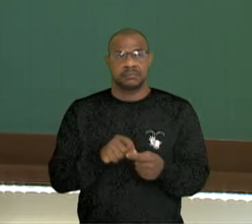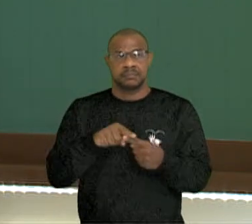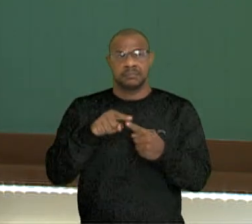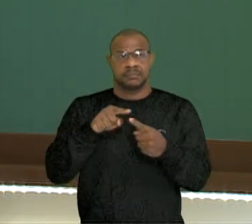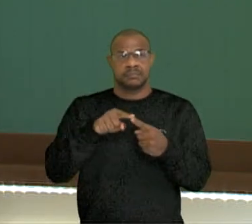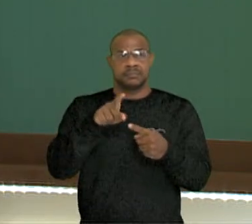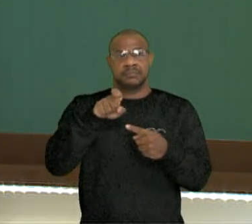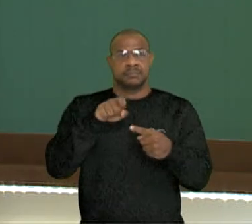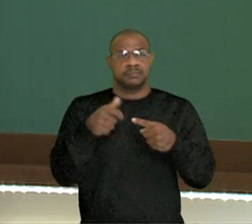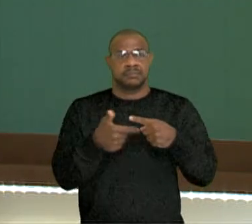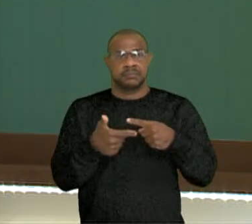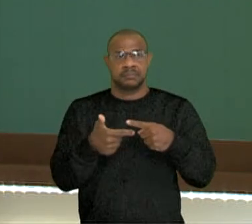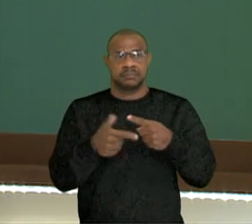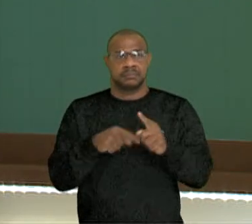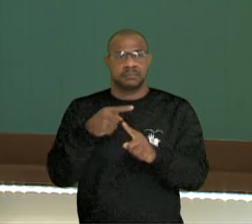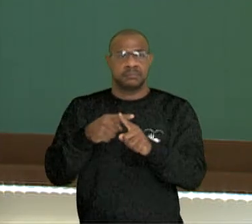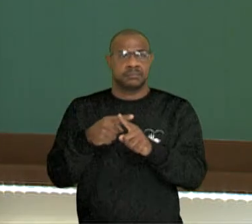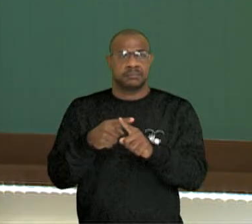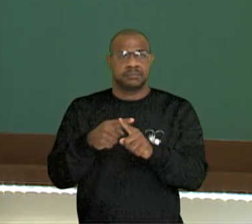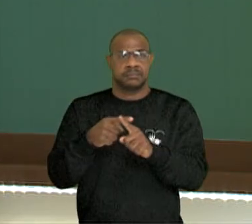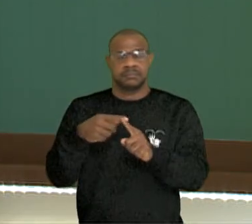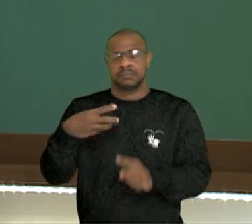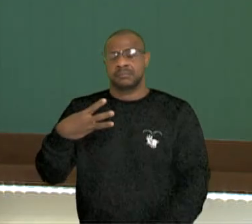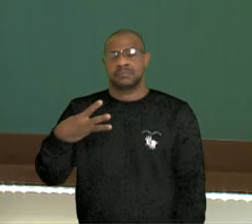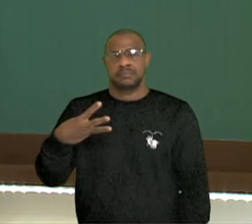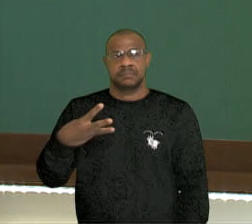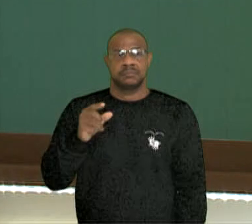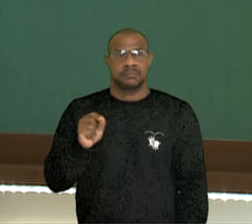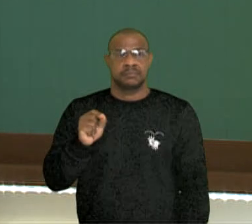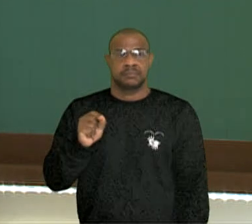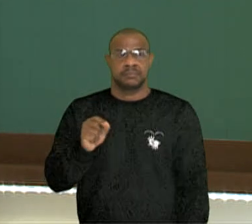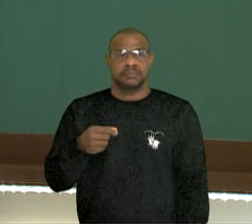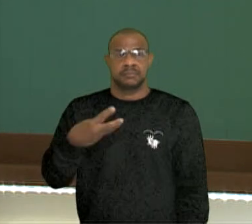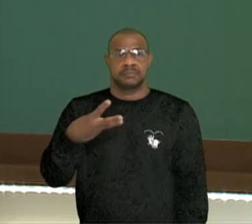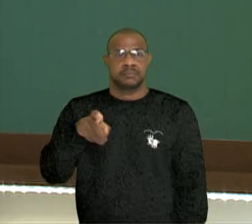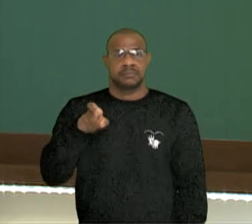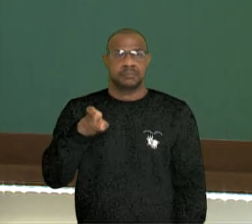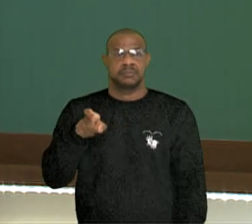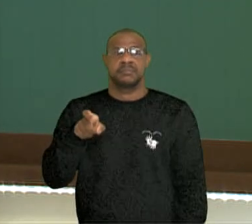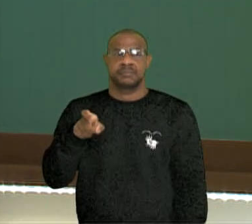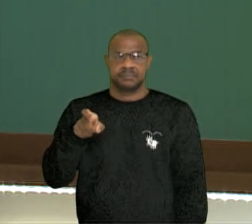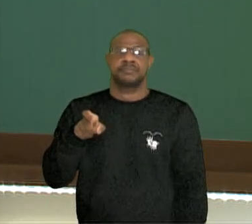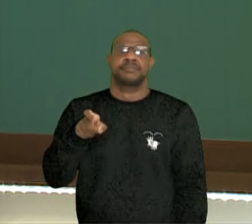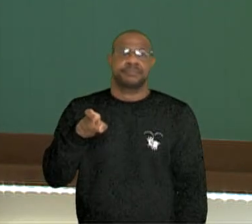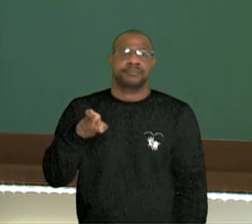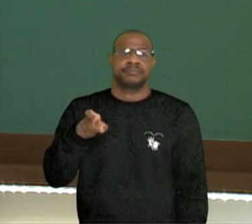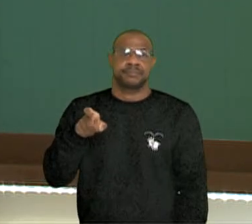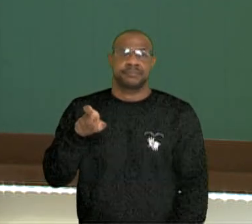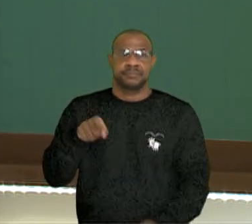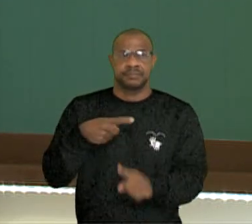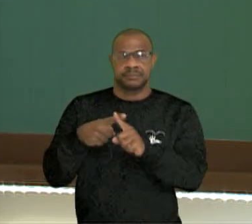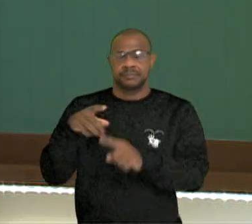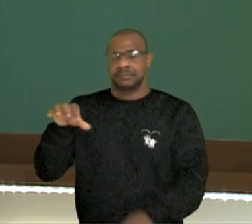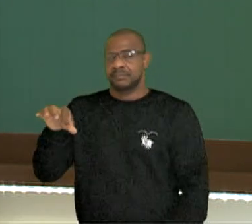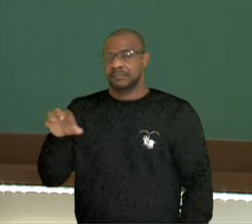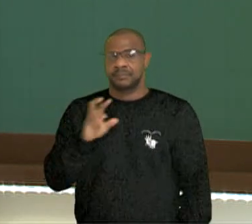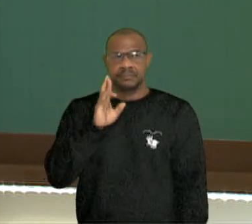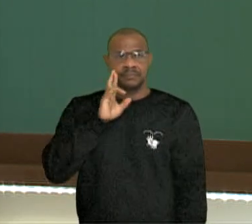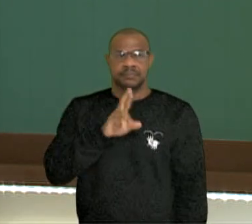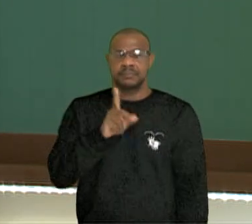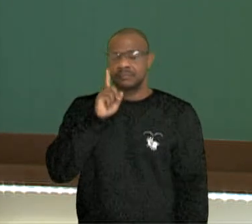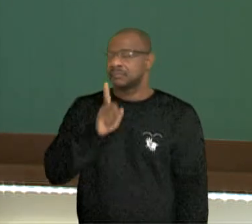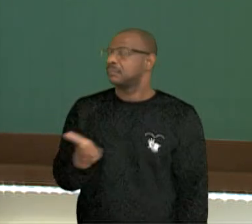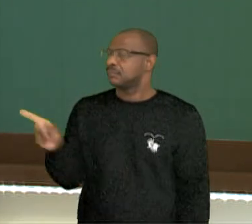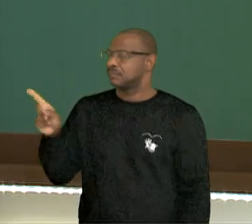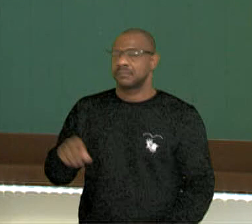2 vezes 3, vai dar 3x positivo. Então, ó, o primeiro termo, a raiz quadrada do primeiro, segundo termo, a raiz quadrada do segundo